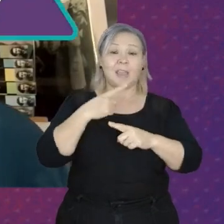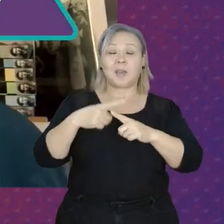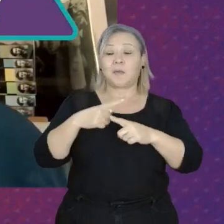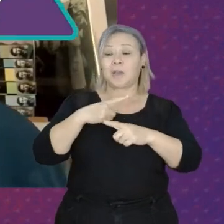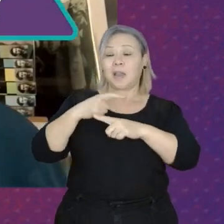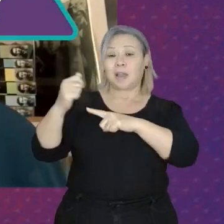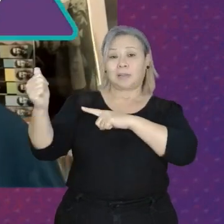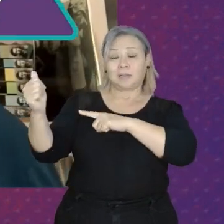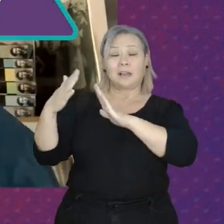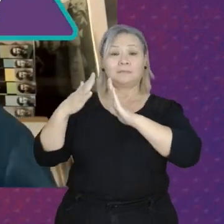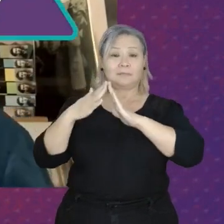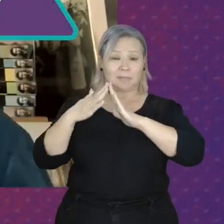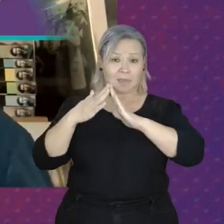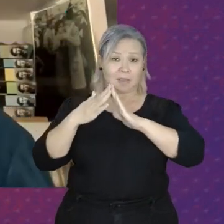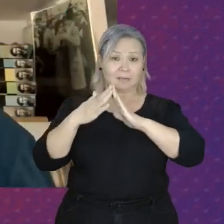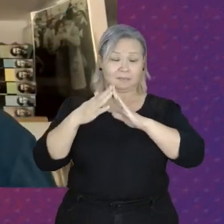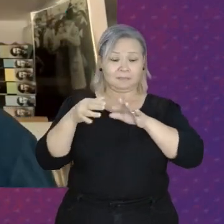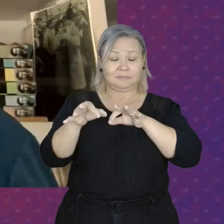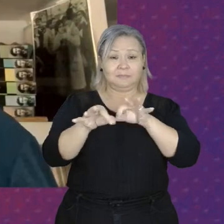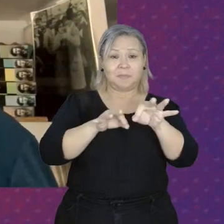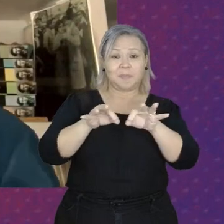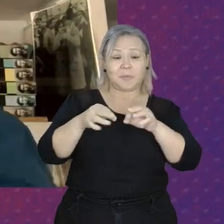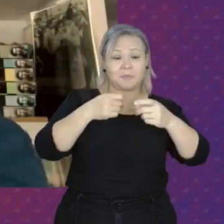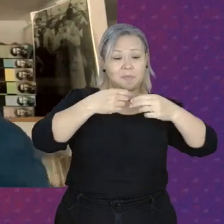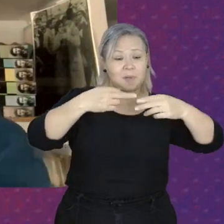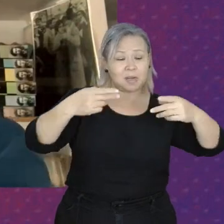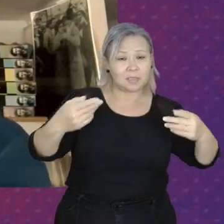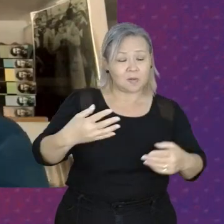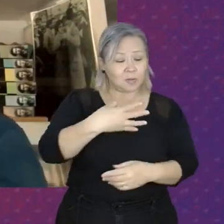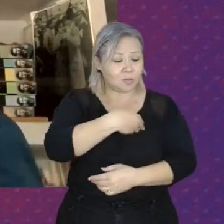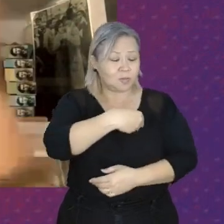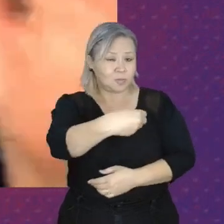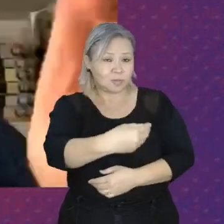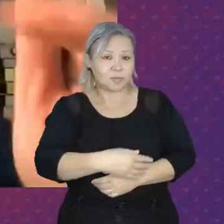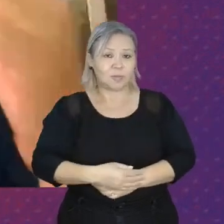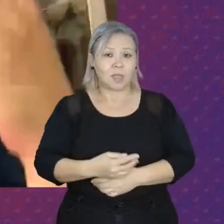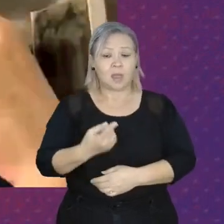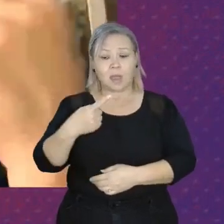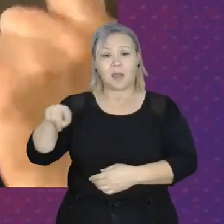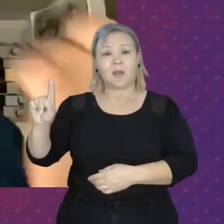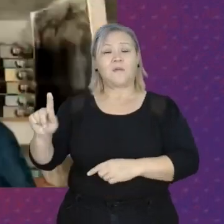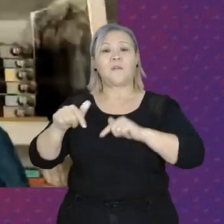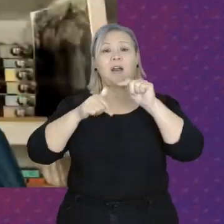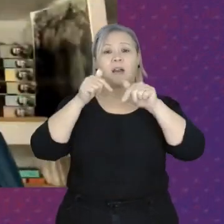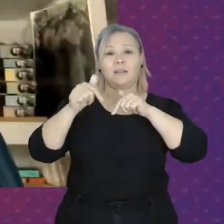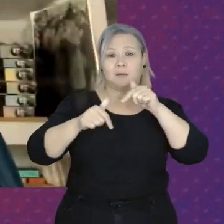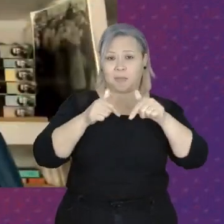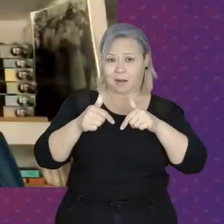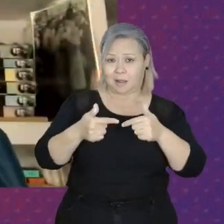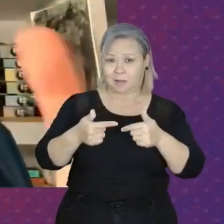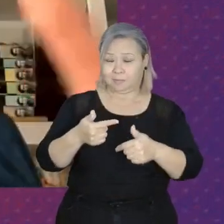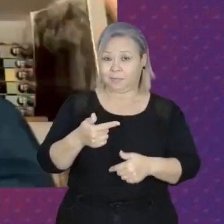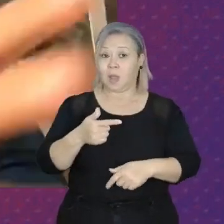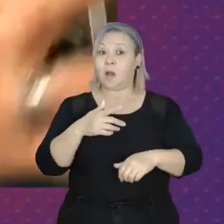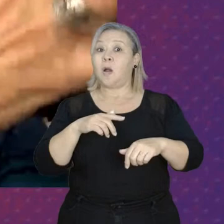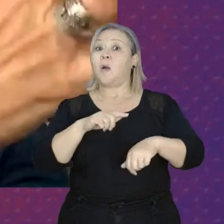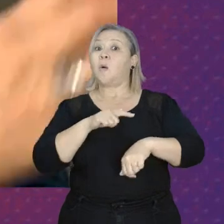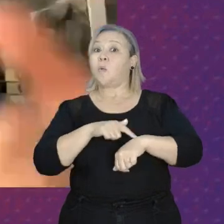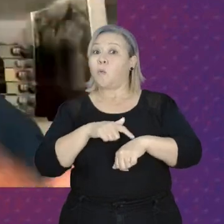casa, prepara as coisas para os filhos, vai trabalhar, quando há trabalho,